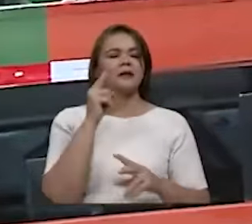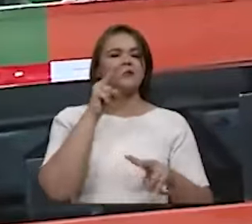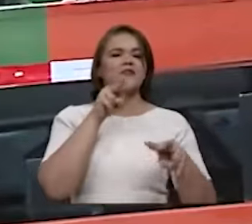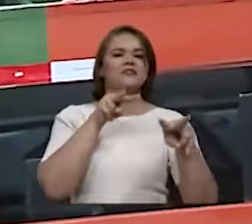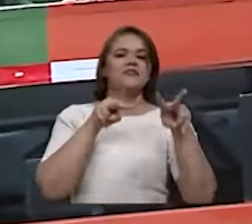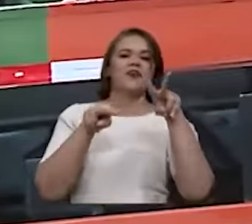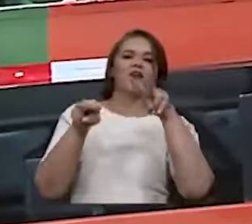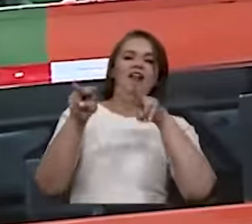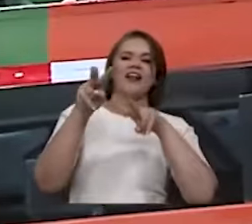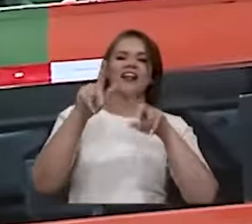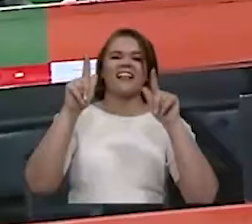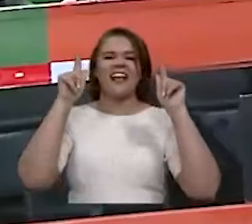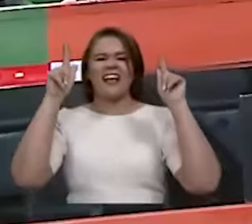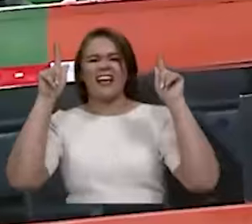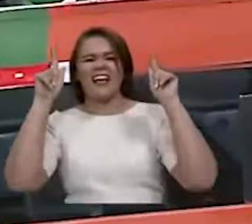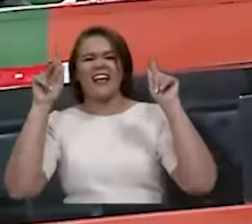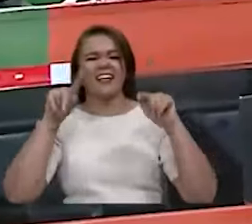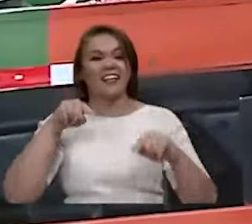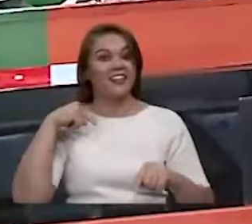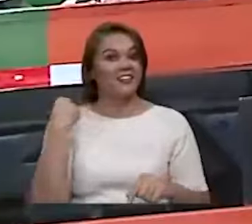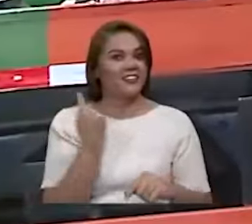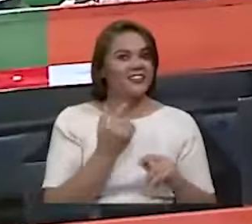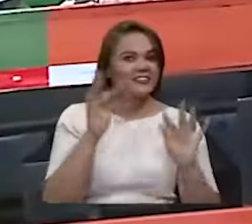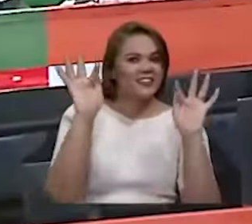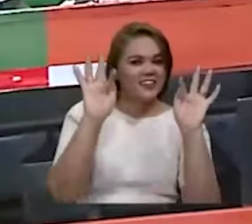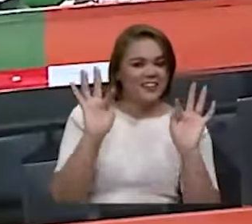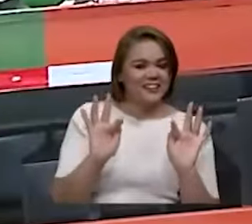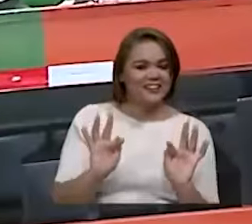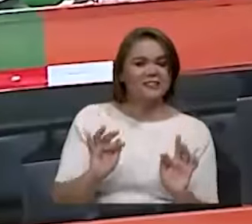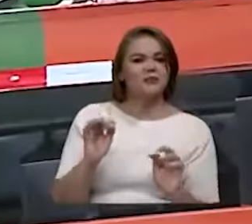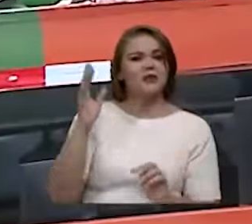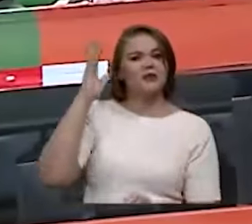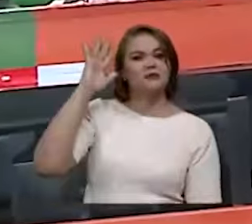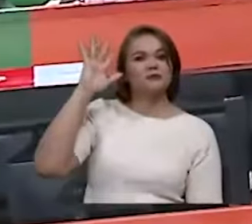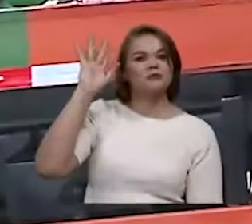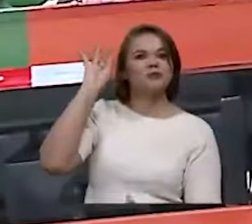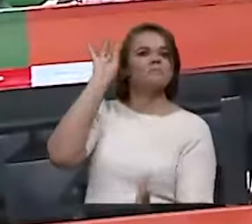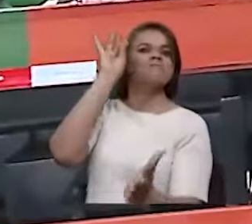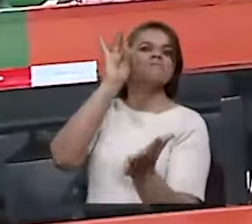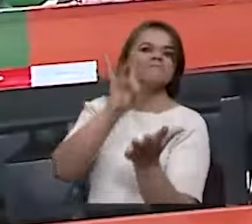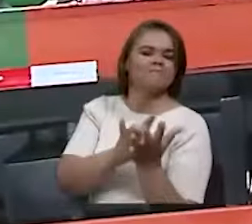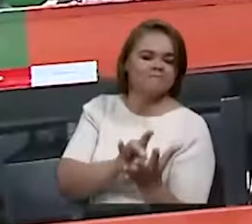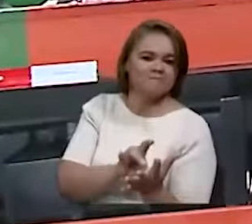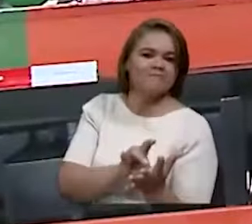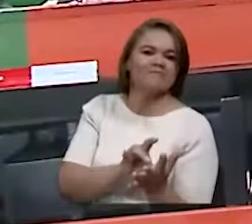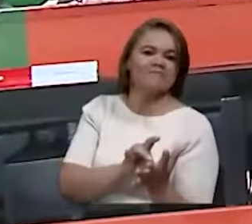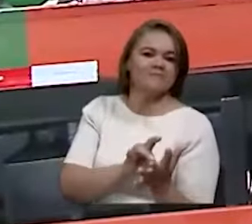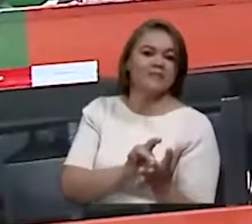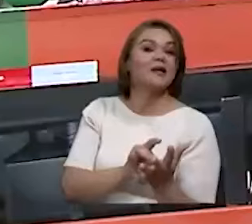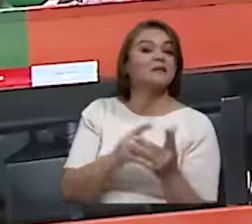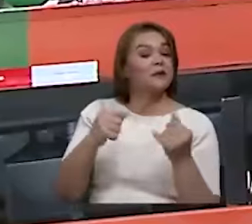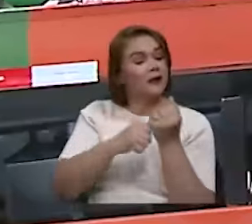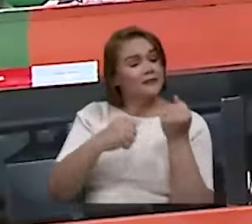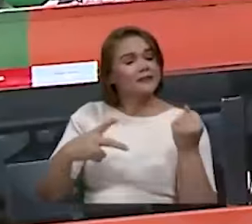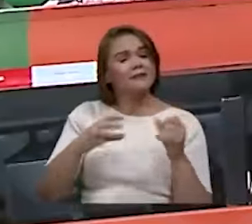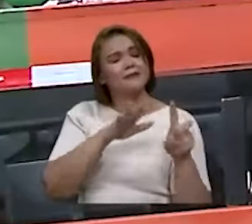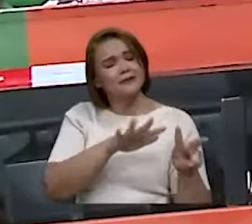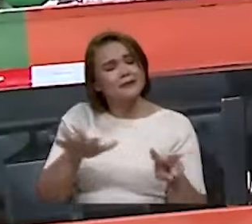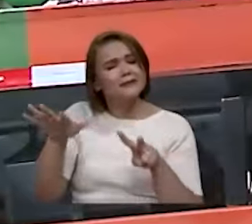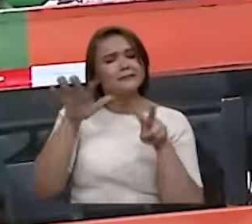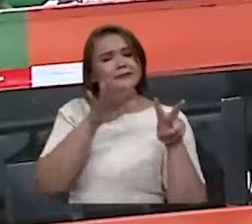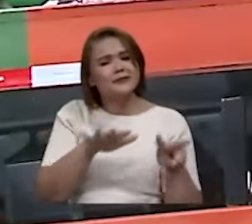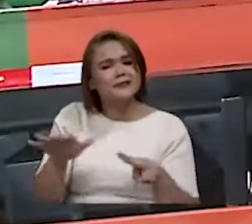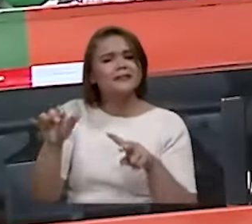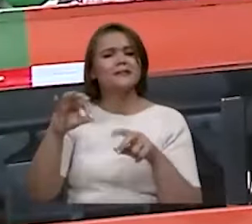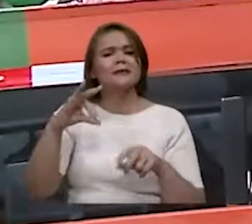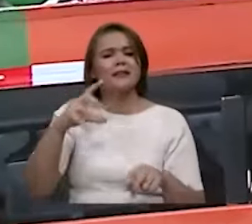comemorando, e a gente muito feliz por você, porque você vai estar realizando um sonho e a gente vai mudar a sua vida também. A gente é assim, rapaz, Caju Cap toda semana tem gente